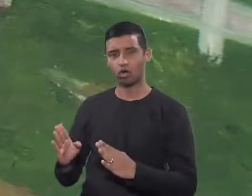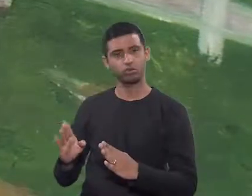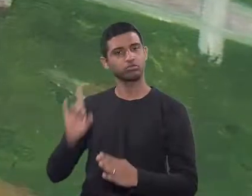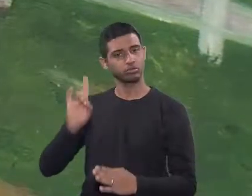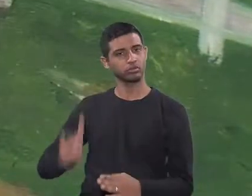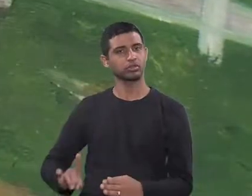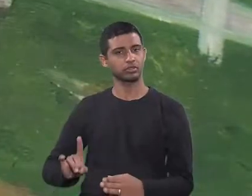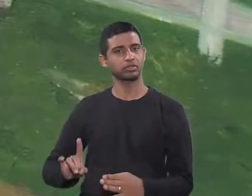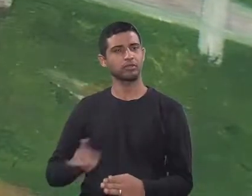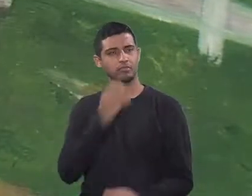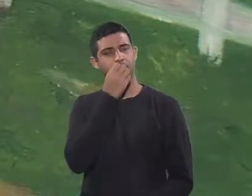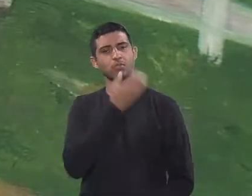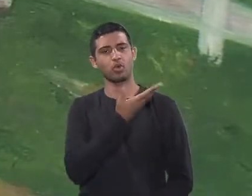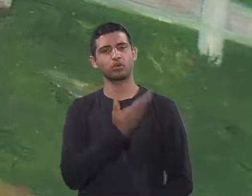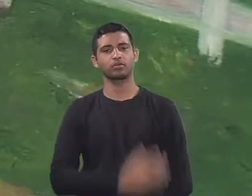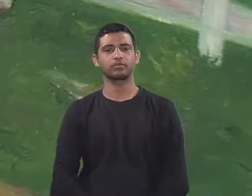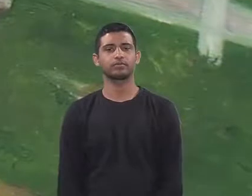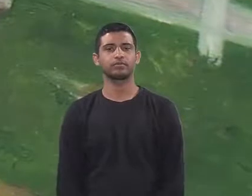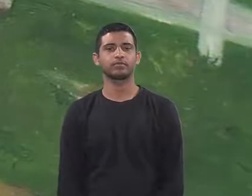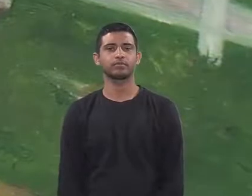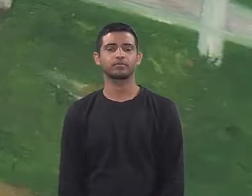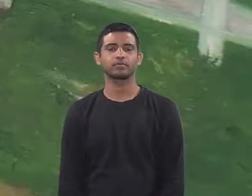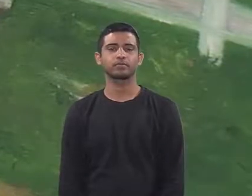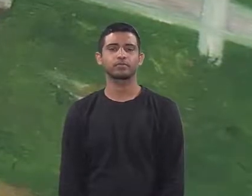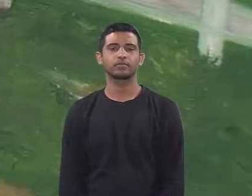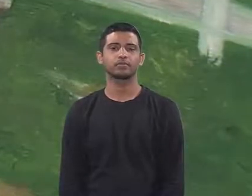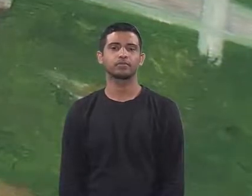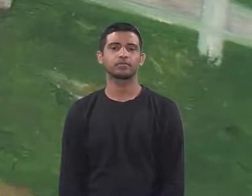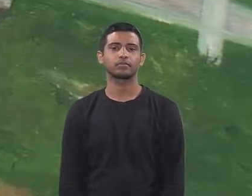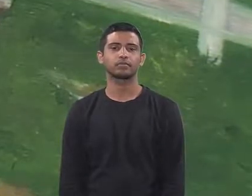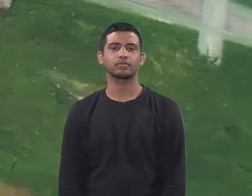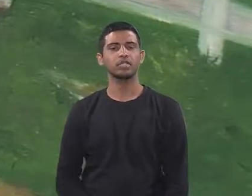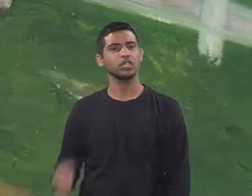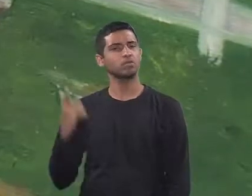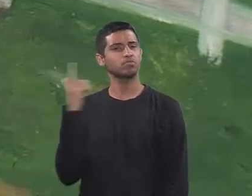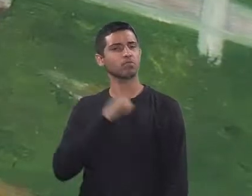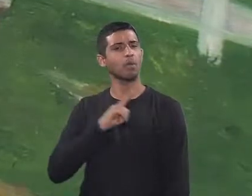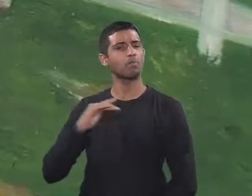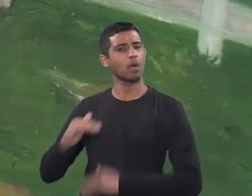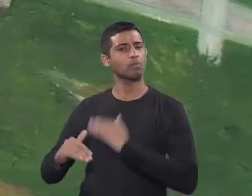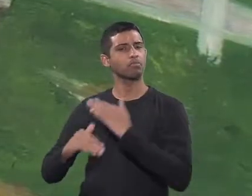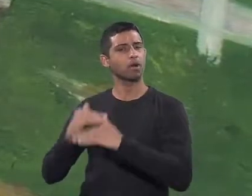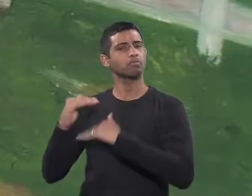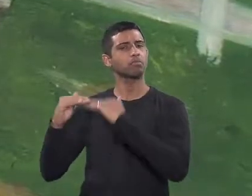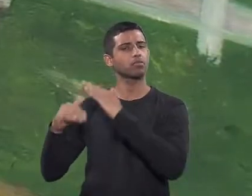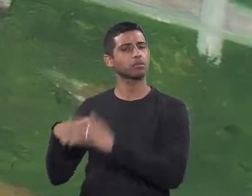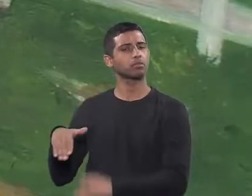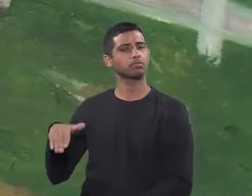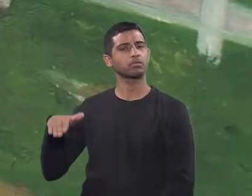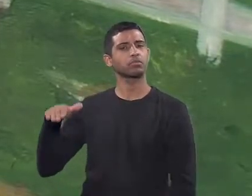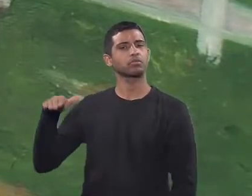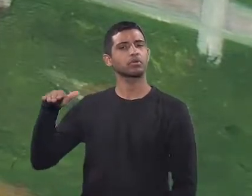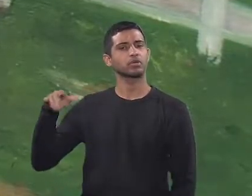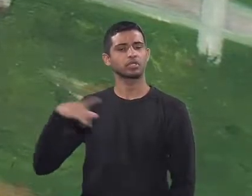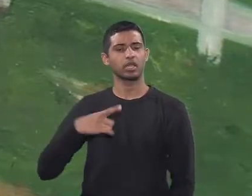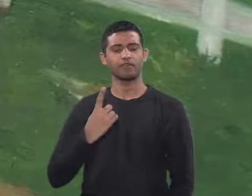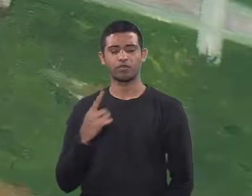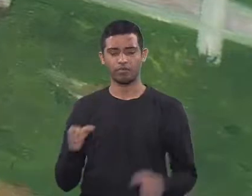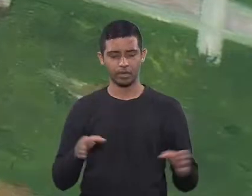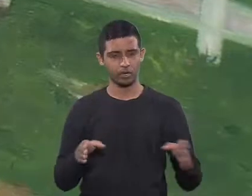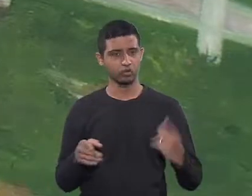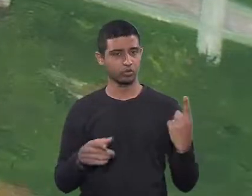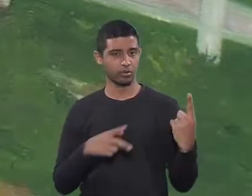ditas boas, e ele conseguiu evoluir, inclusive passou um período com uma